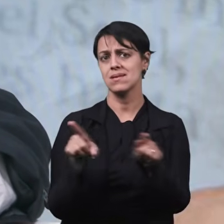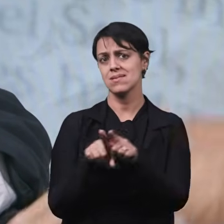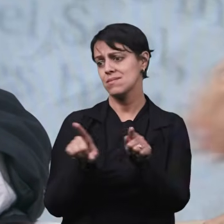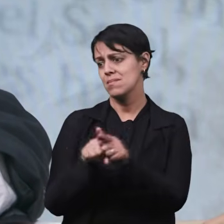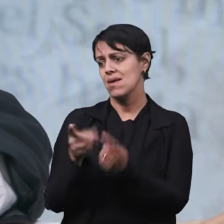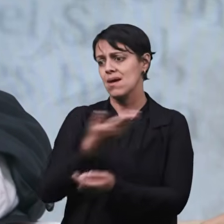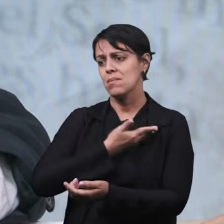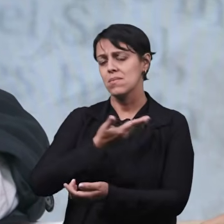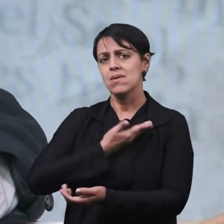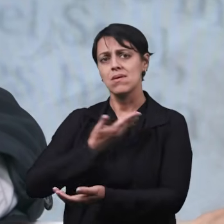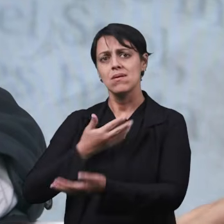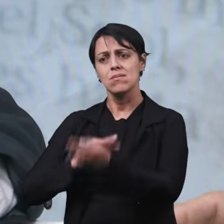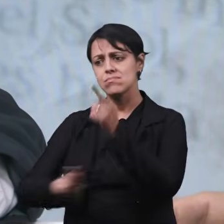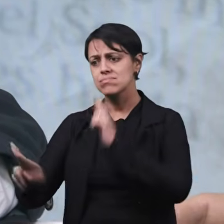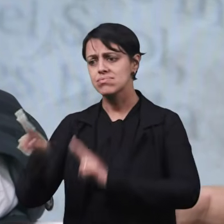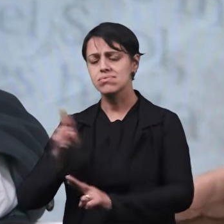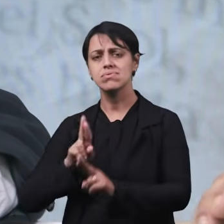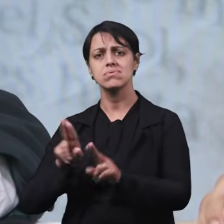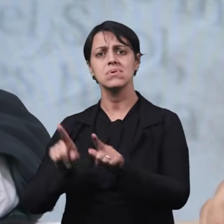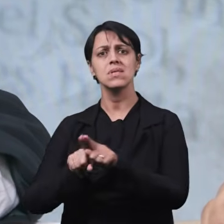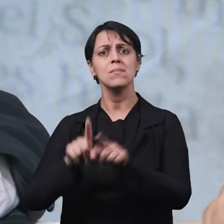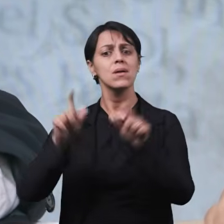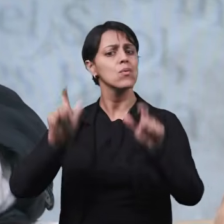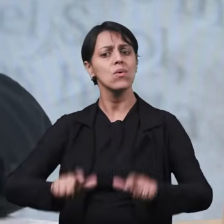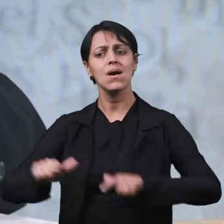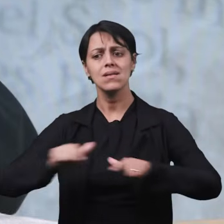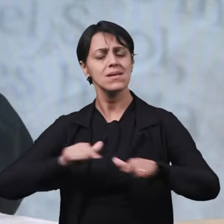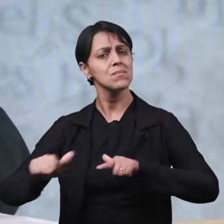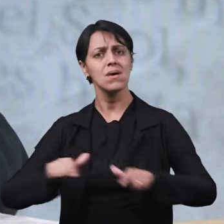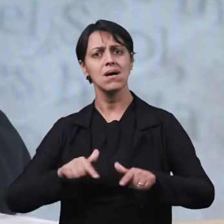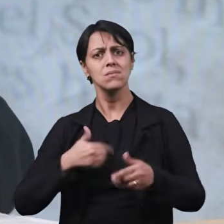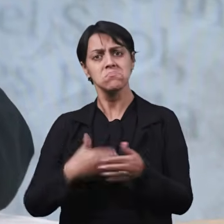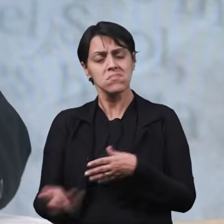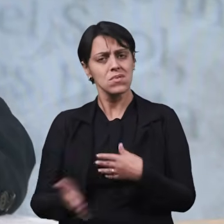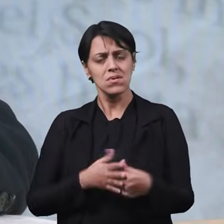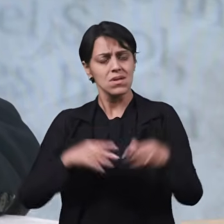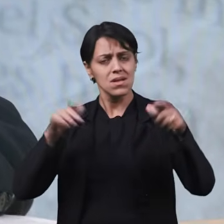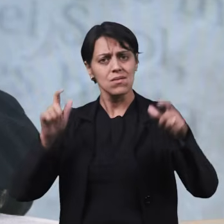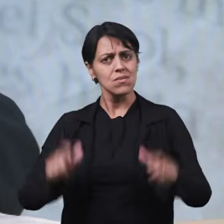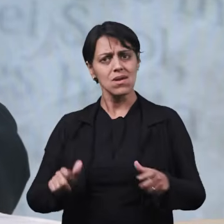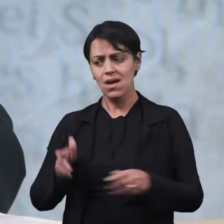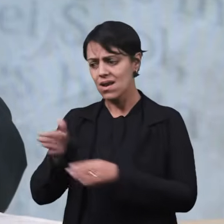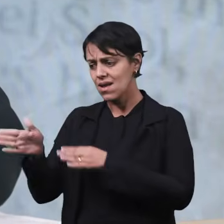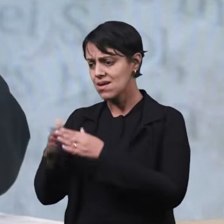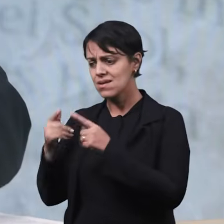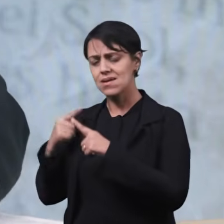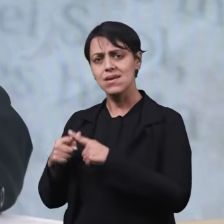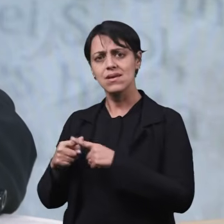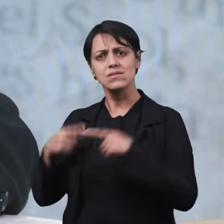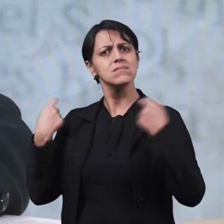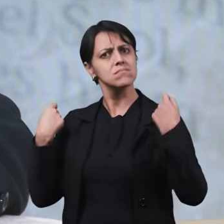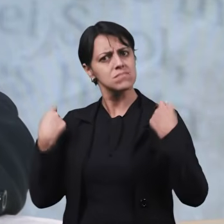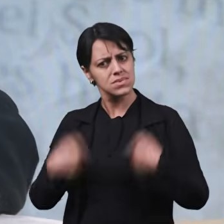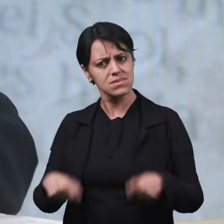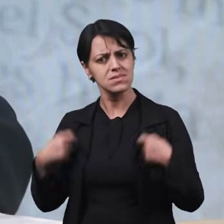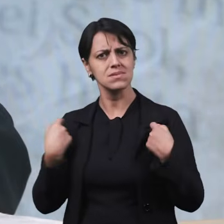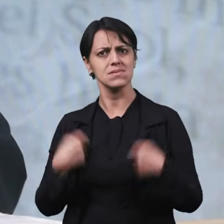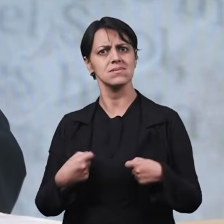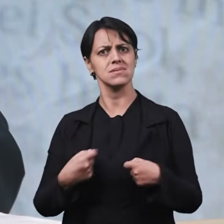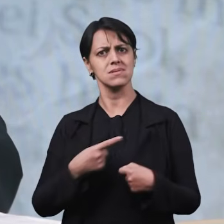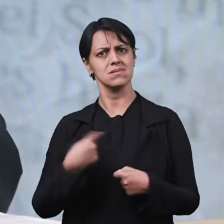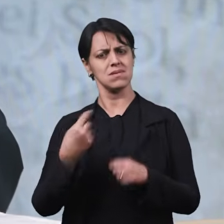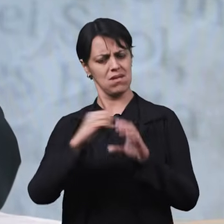de amizades, no nosso local de trabalho, onde nós estivermos dentro da igreja, é necessário ter